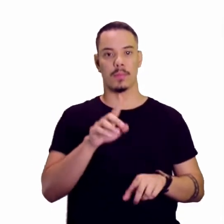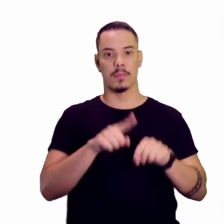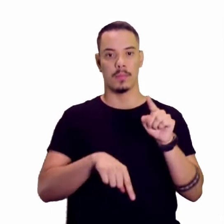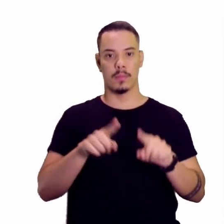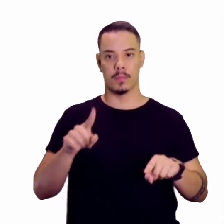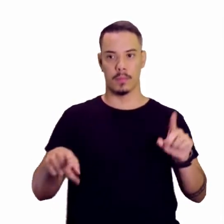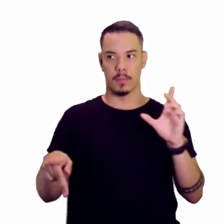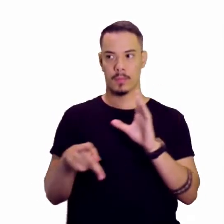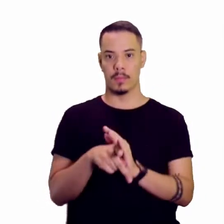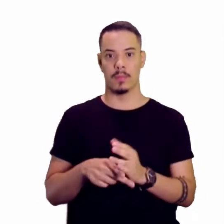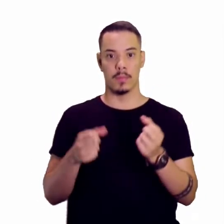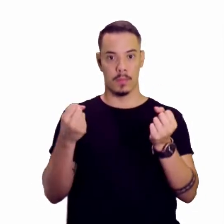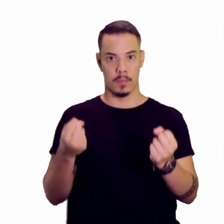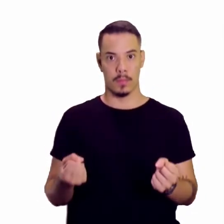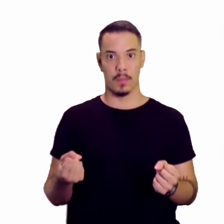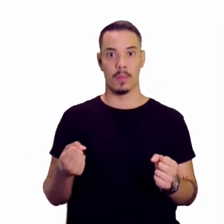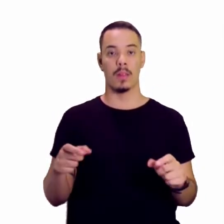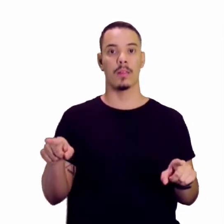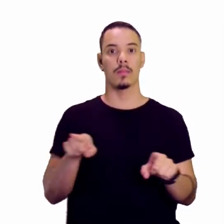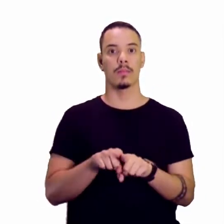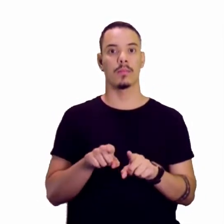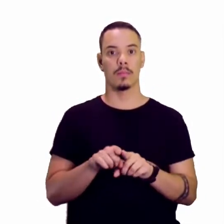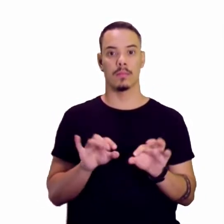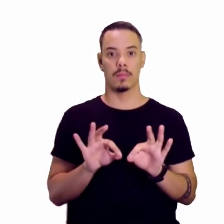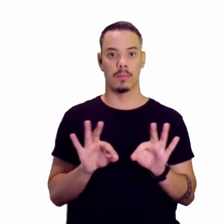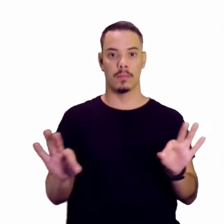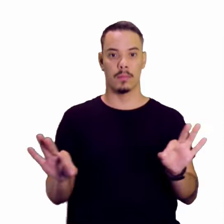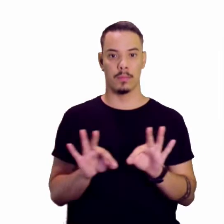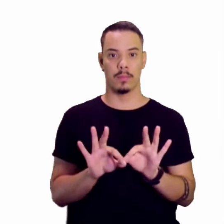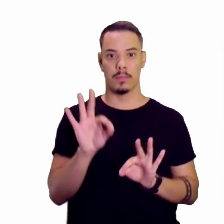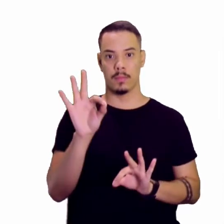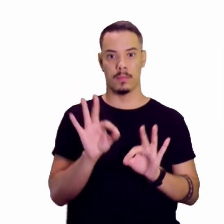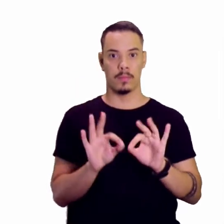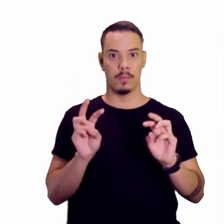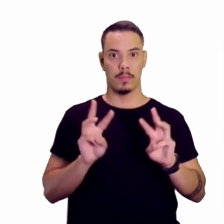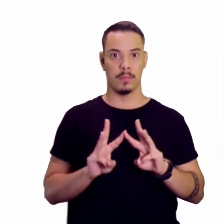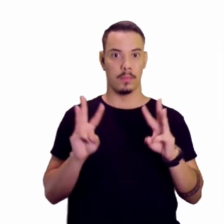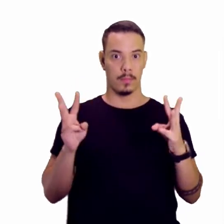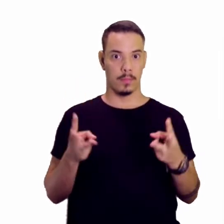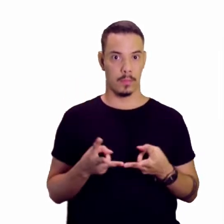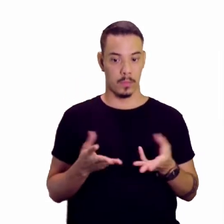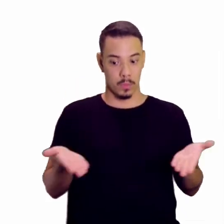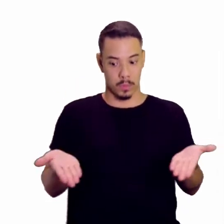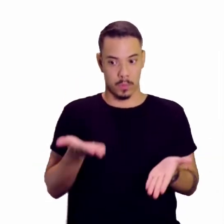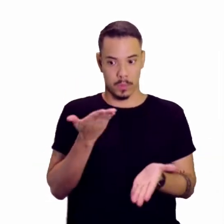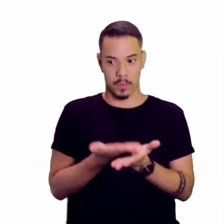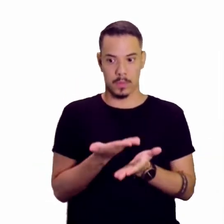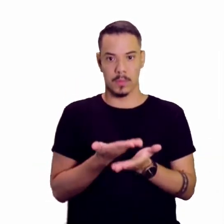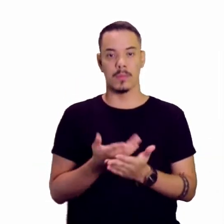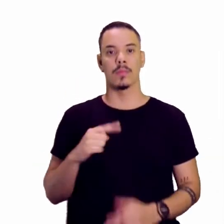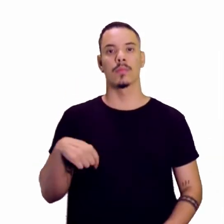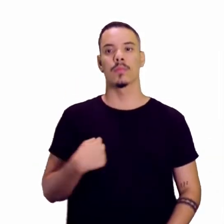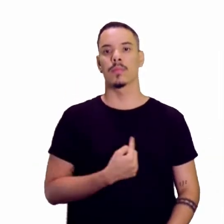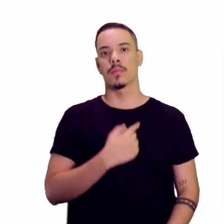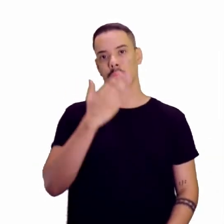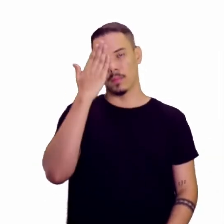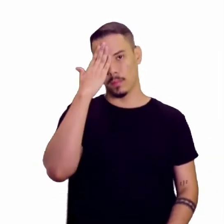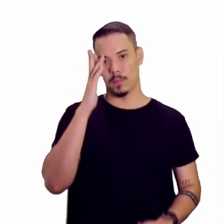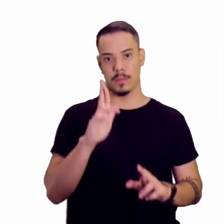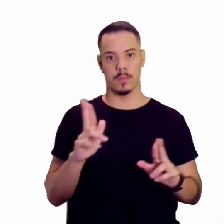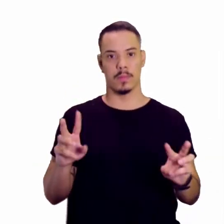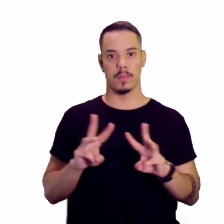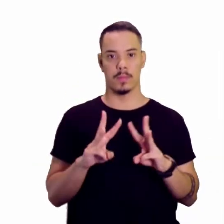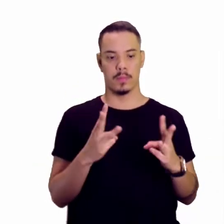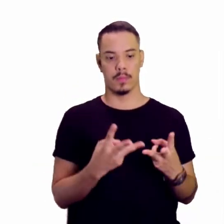do peso, né? E também a medida de massa. Então, hoje é nessa aula que nós vamos saber a diferença entre massa